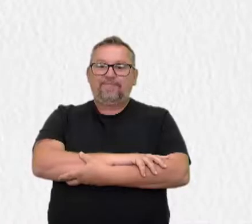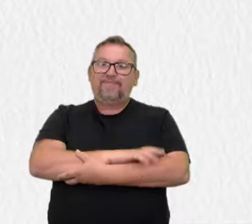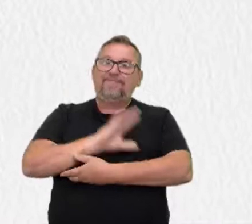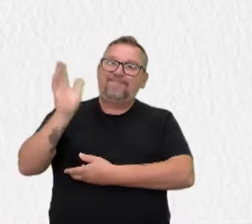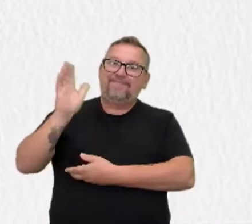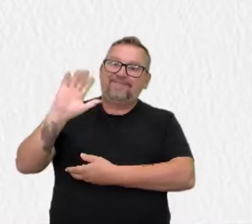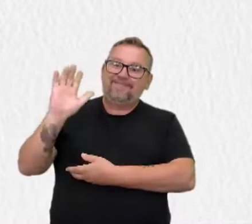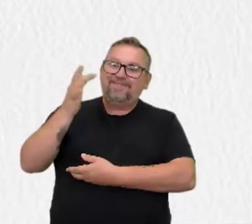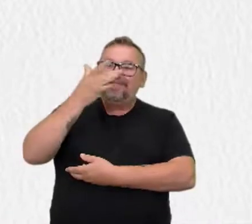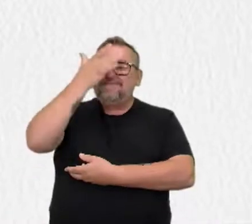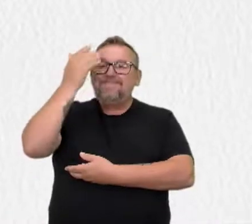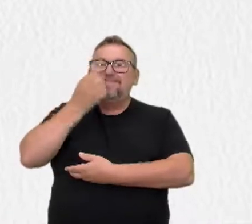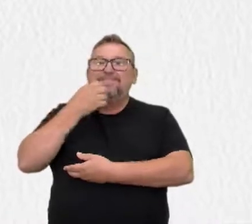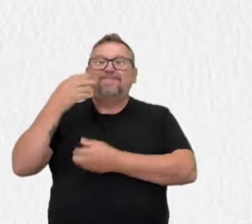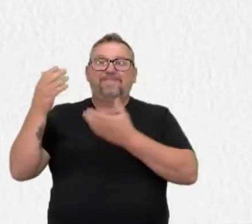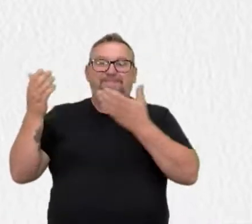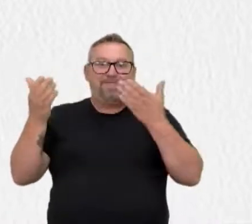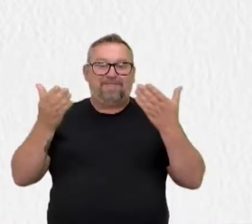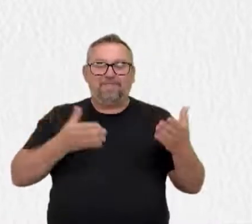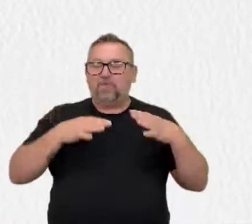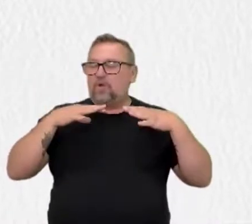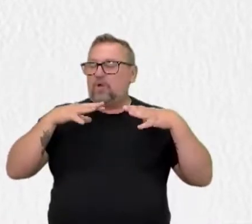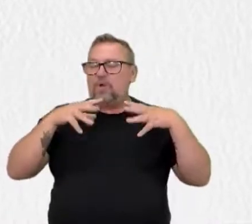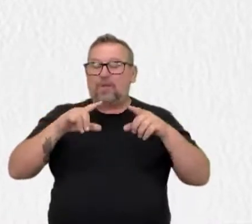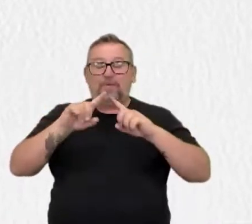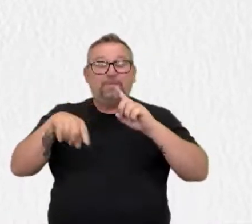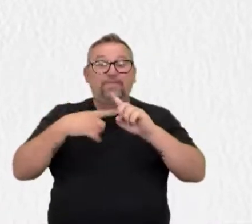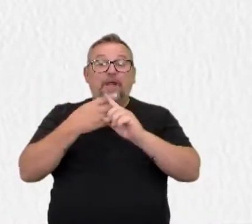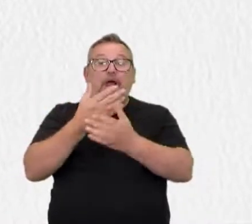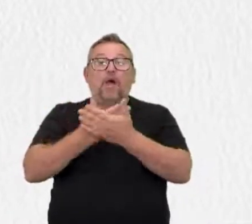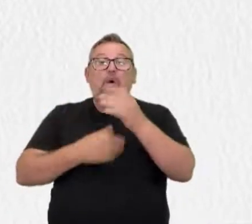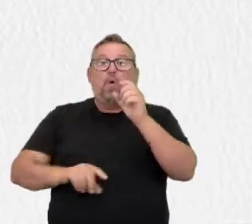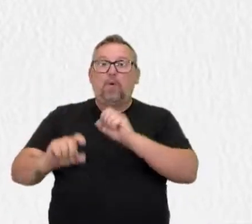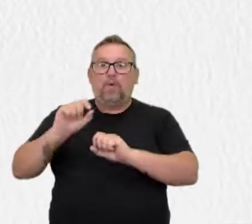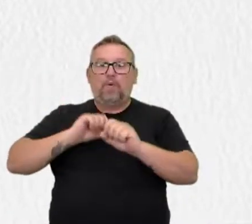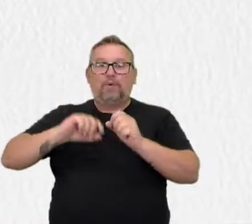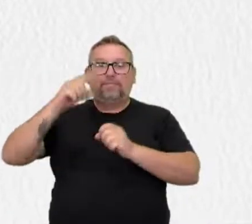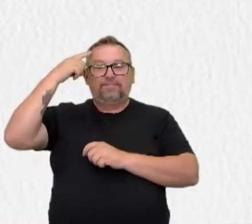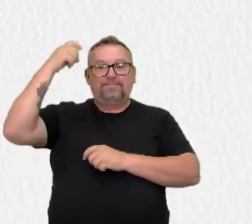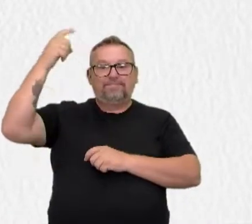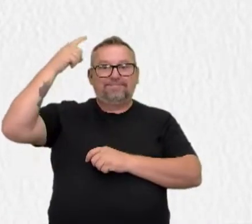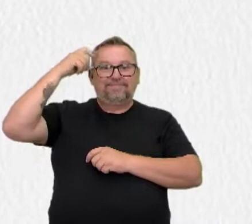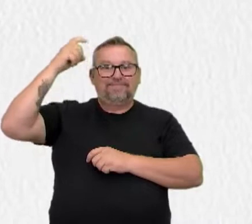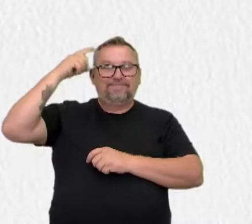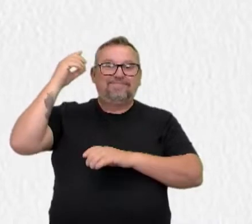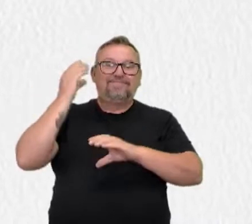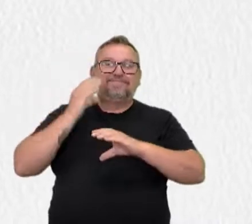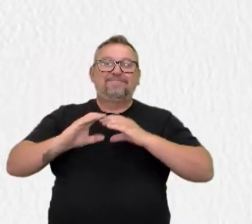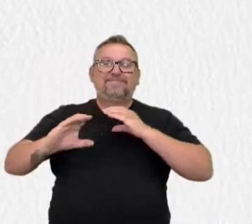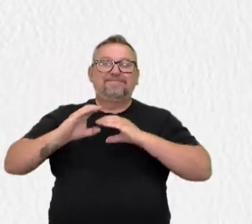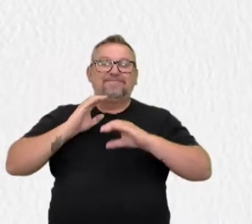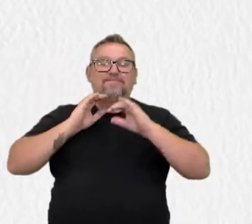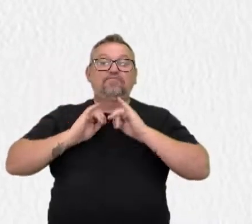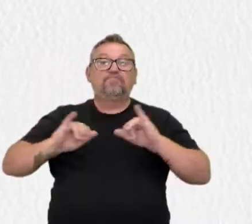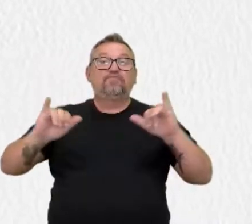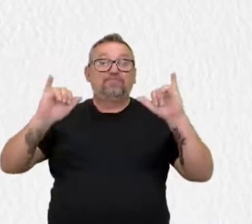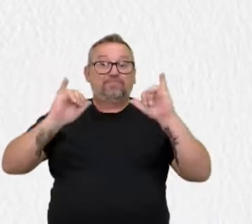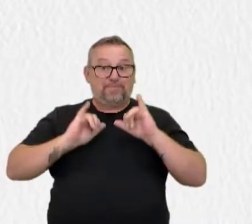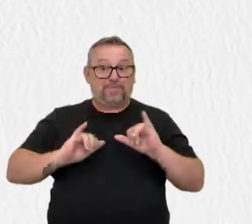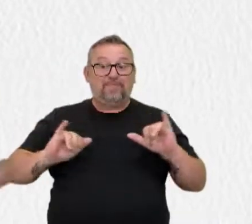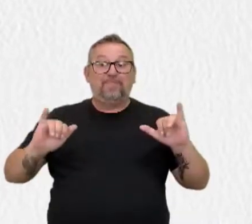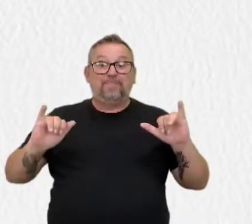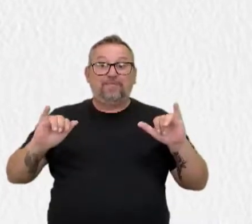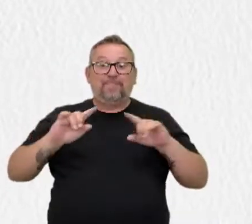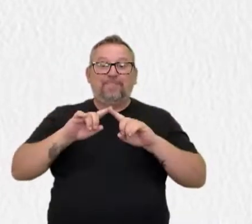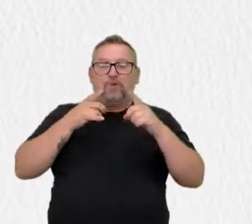Oi, turma! Sejam todos bem-vindos a mais uma aula de criação e comunicação publicitária. Olha só, já tem até